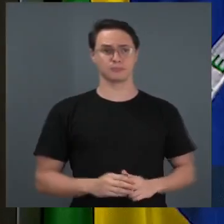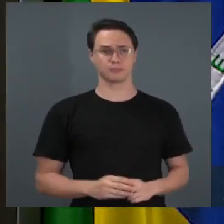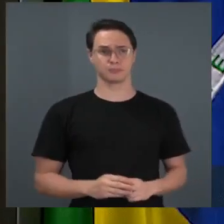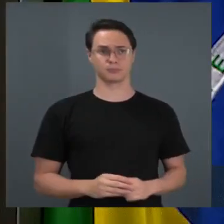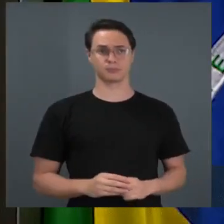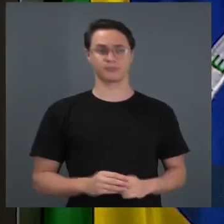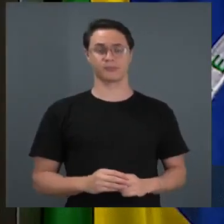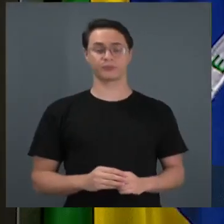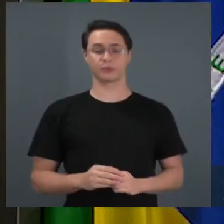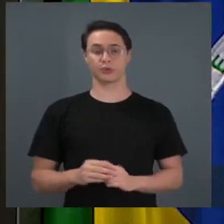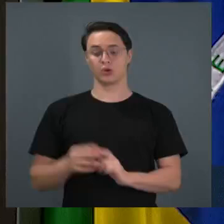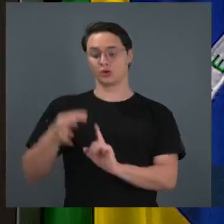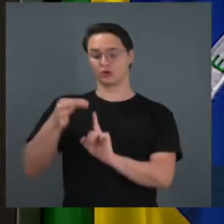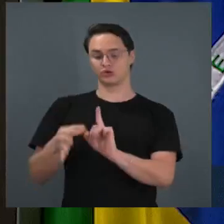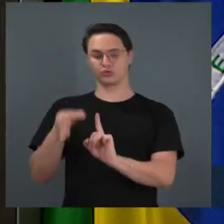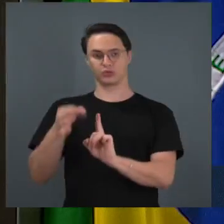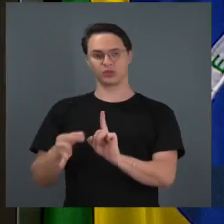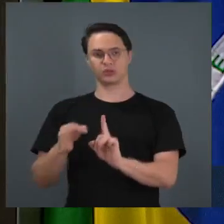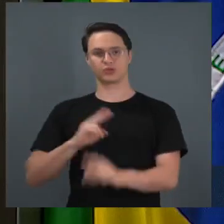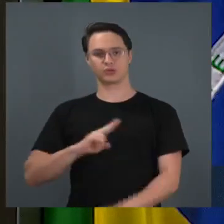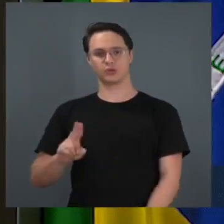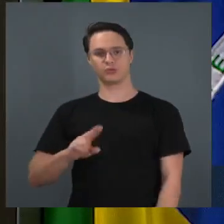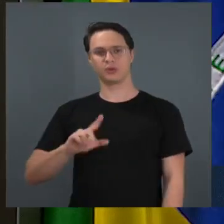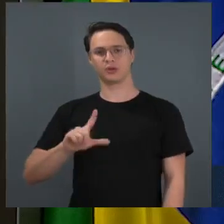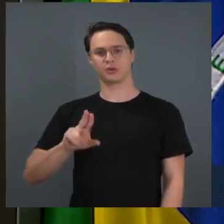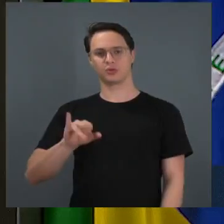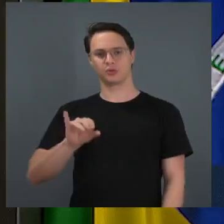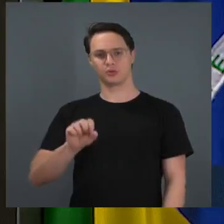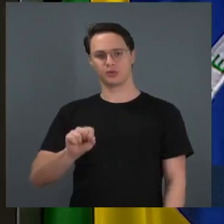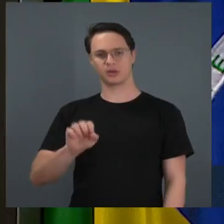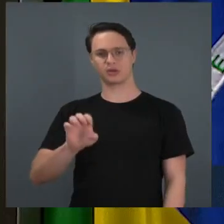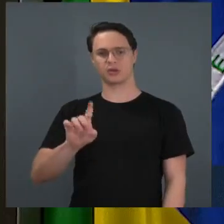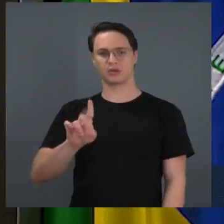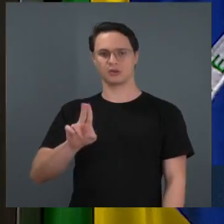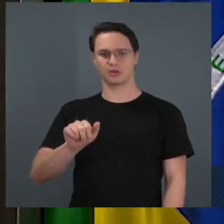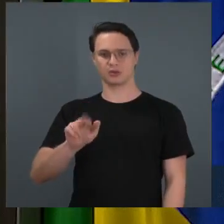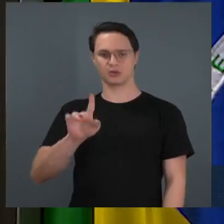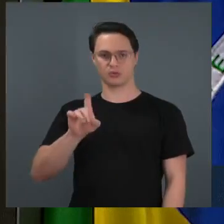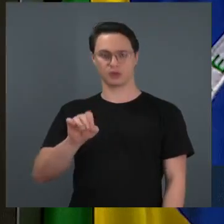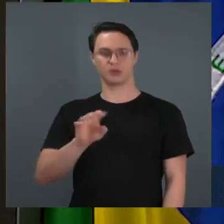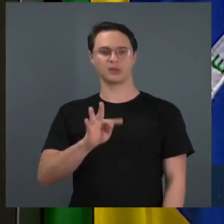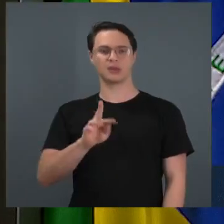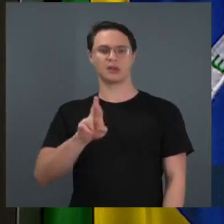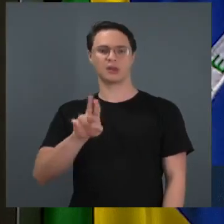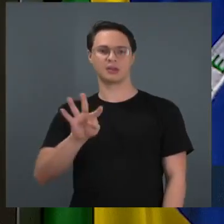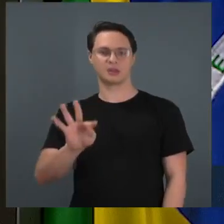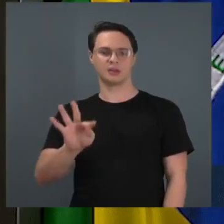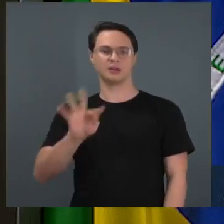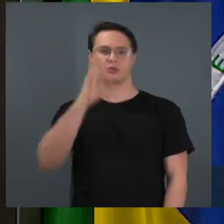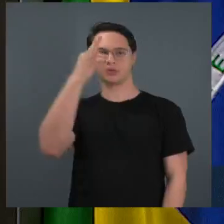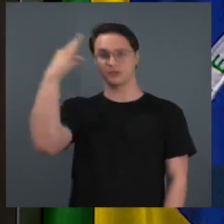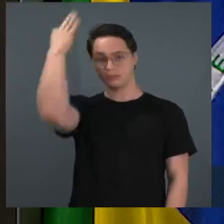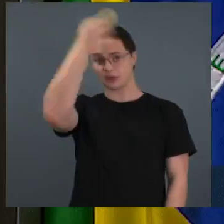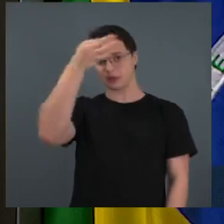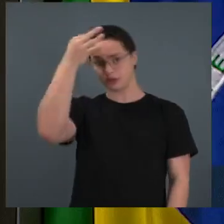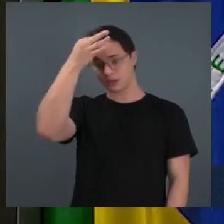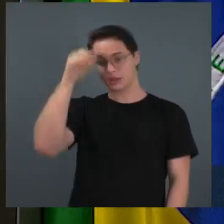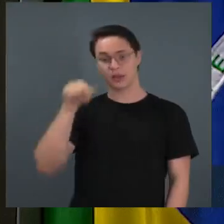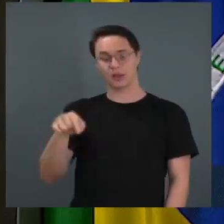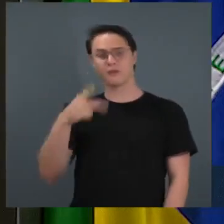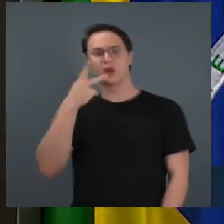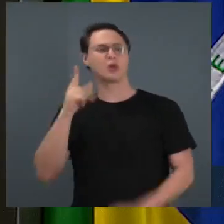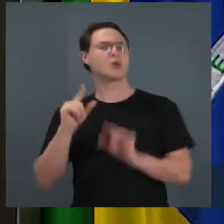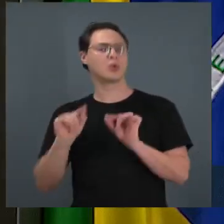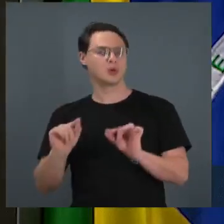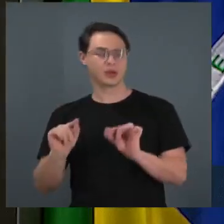o juiz Luiz Eduardo Fontanelli, do Tribunal Regional do Trabalho do Espírito Santo, essa decisão